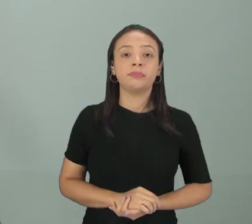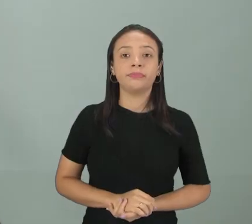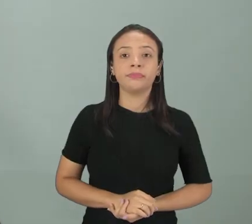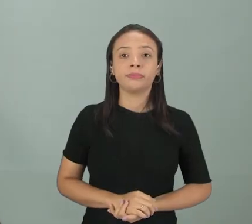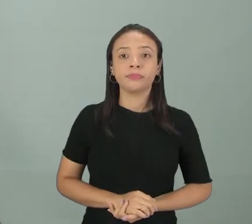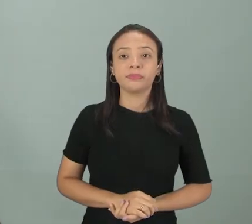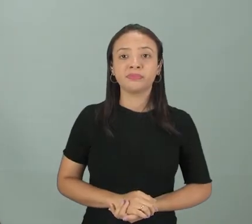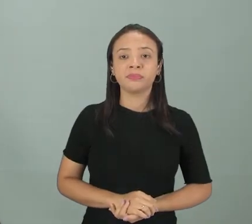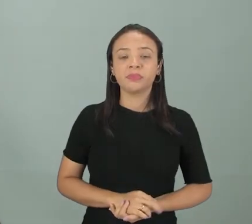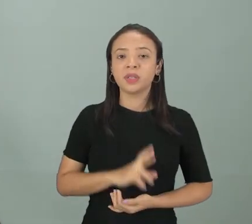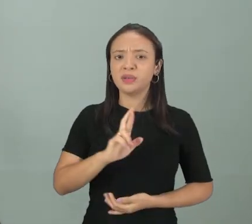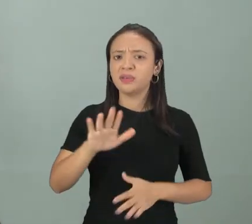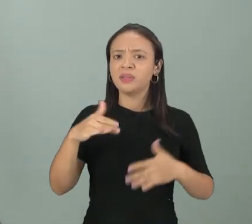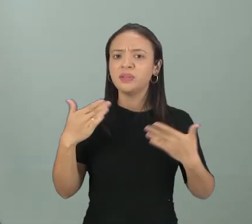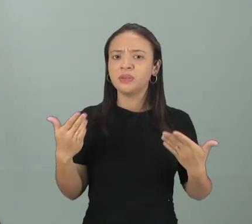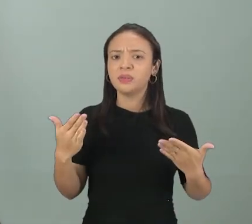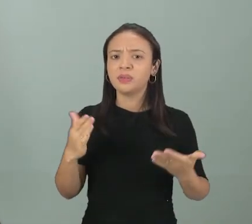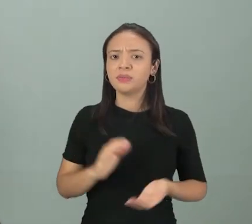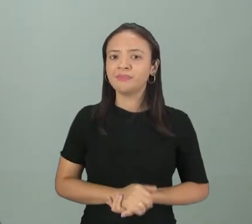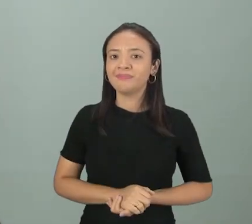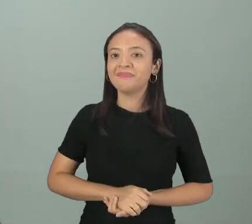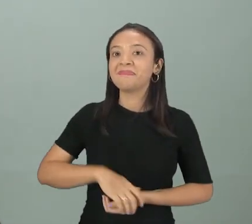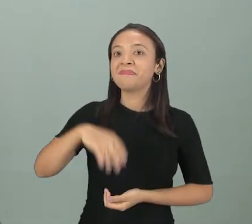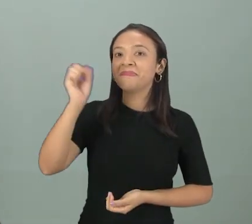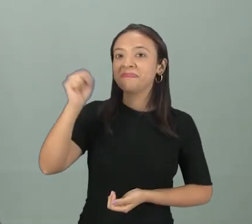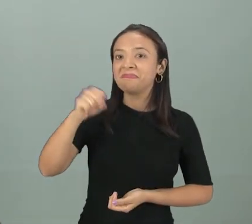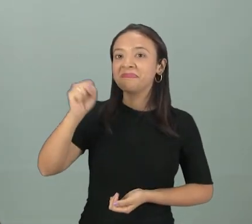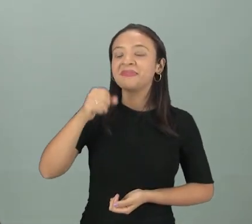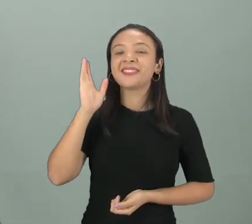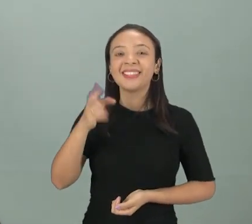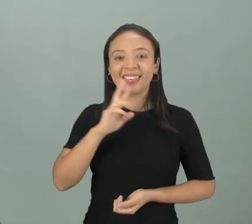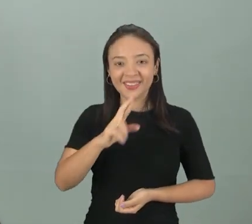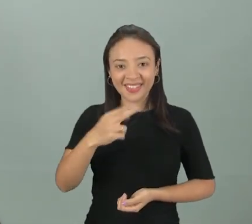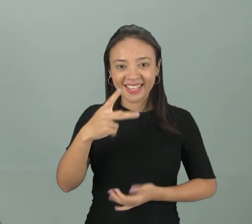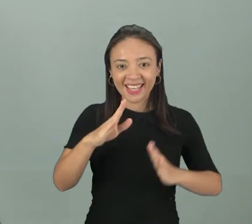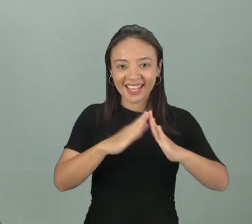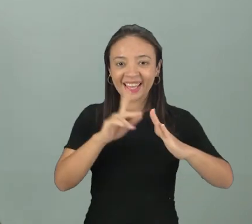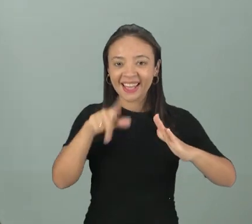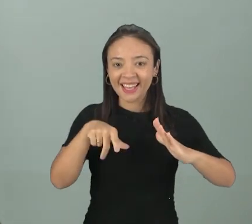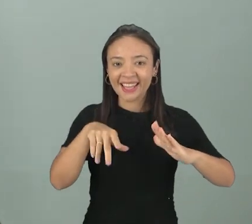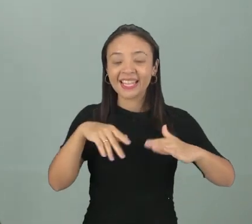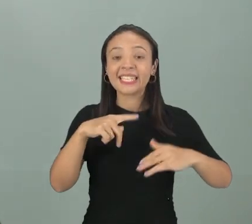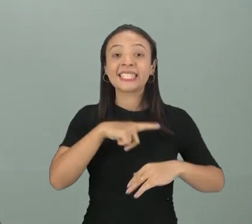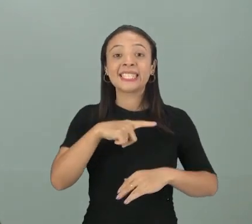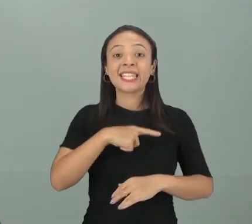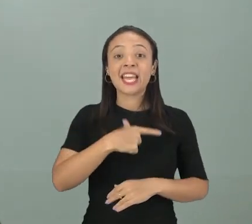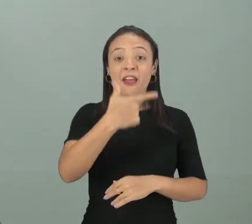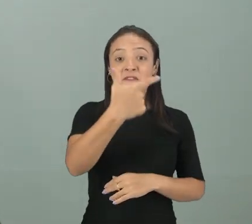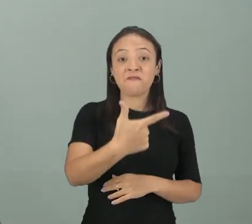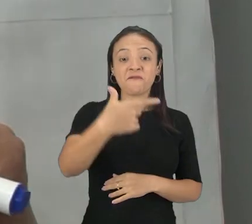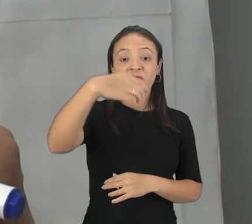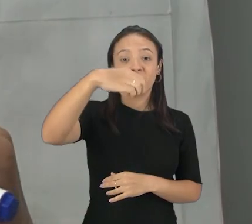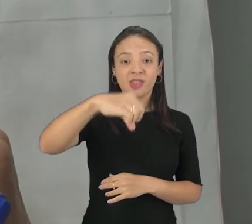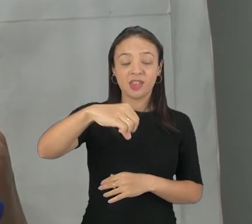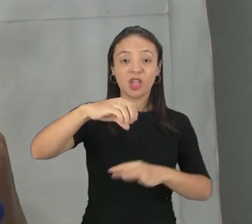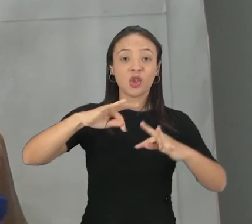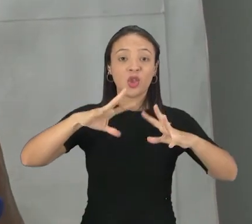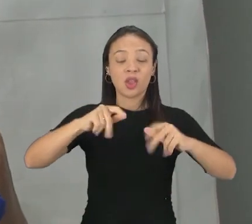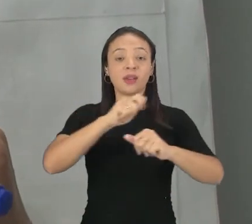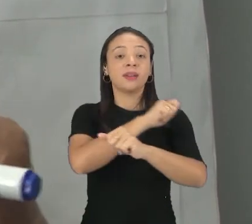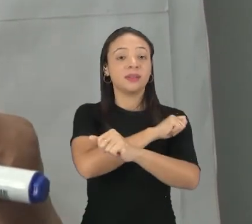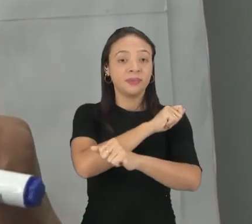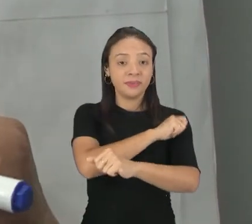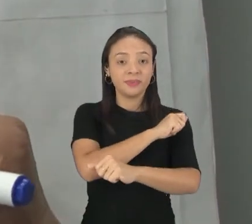qual será a quantidade isso mesmo você já respondeu aí de casa são 29 o